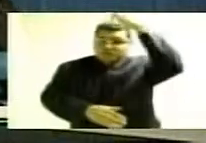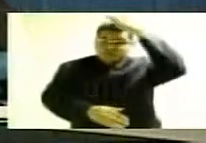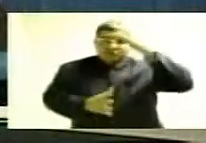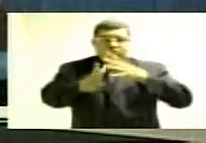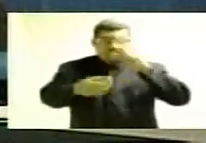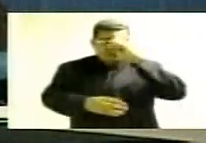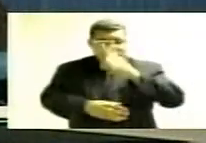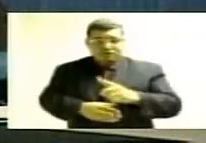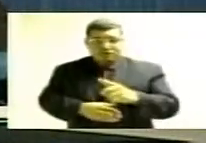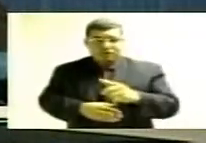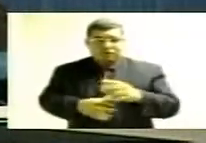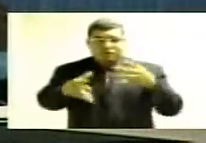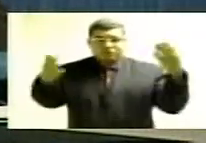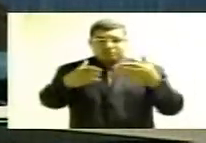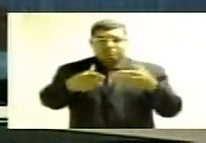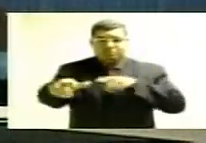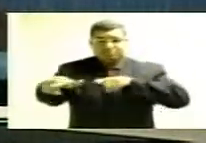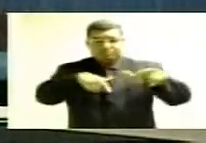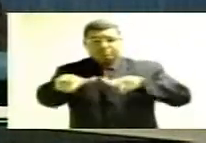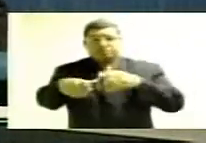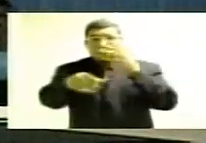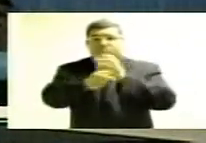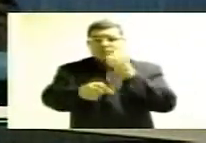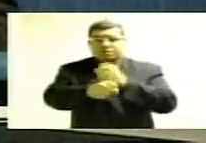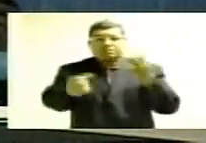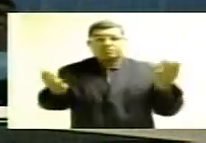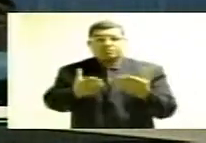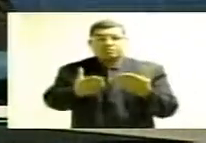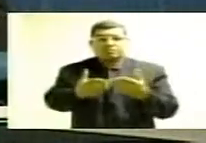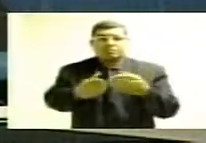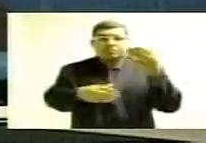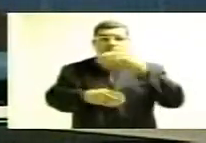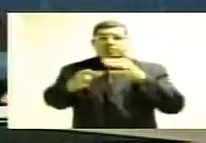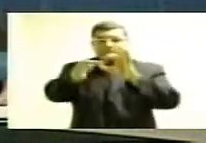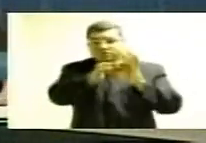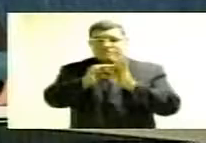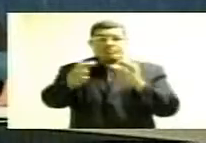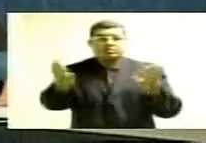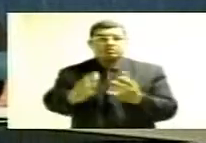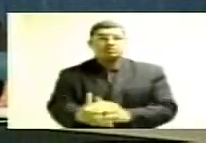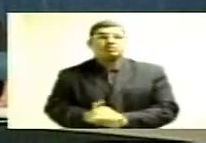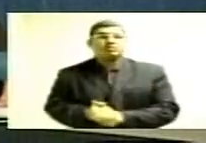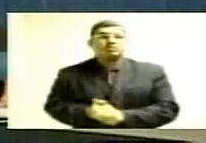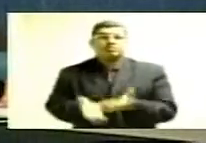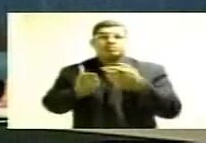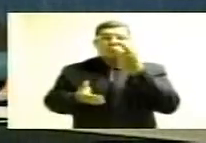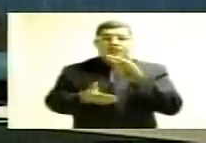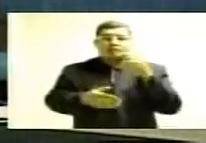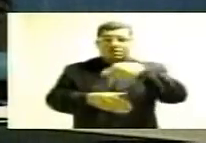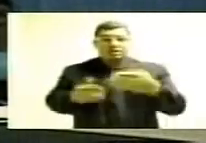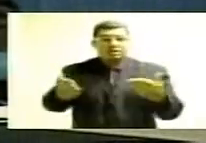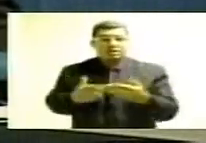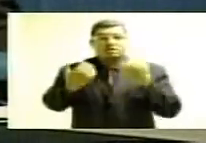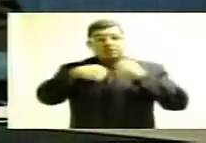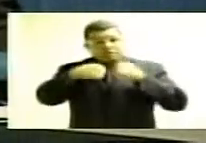e autoritária concentração de recursos orçamentários na mão da União. Quero falar aqui